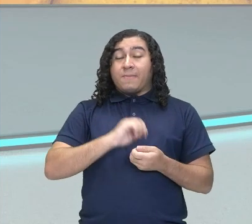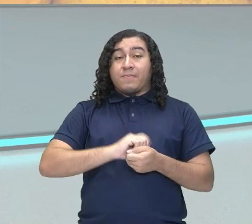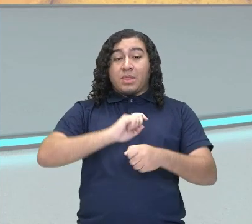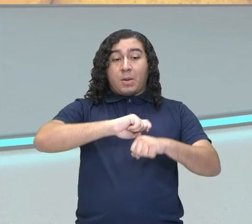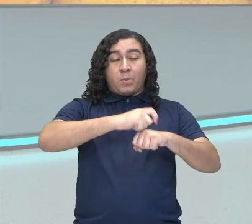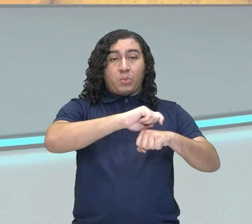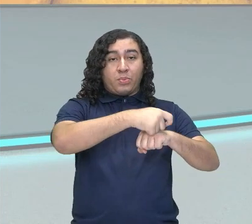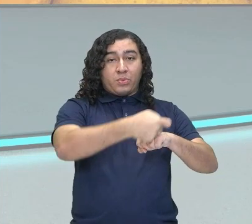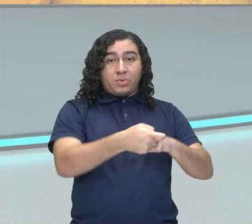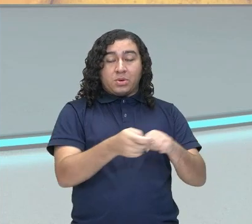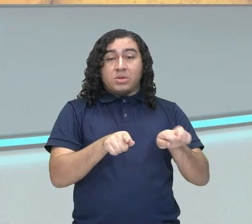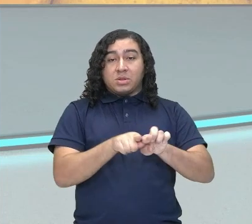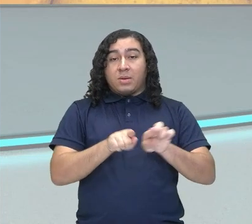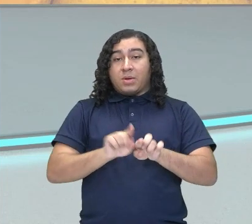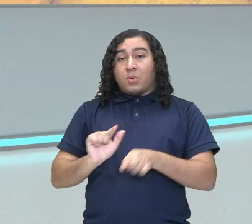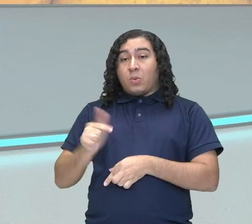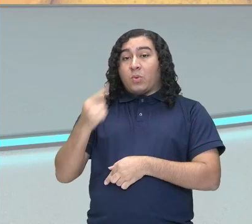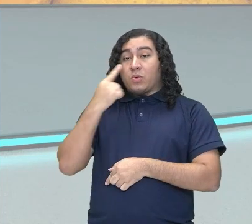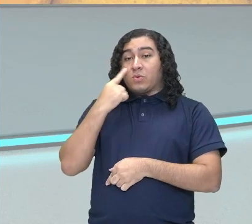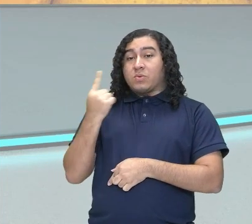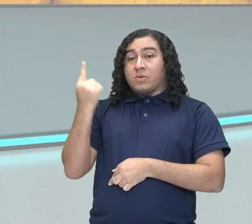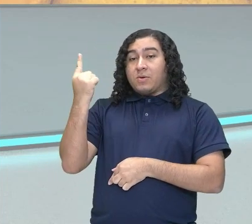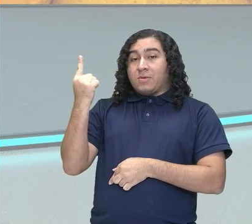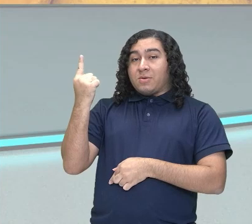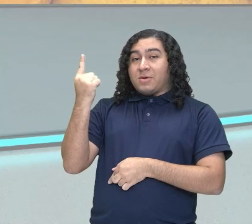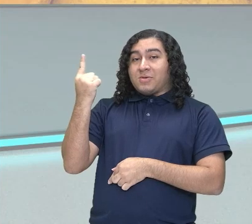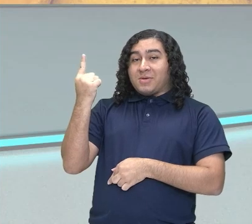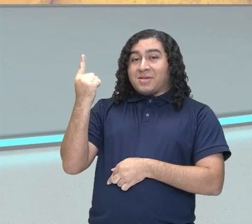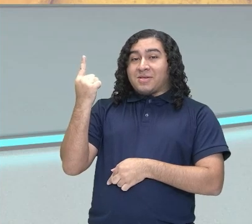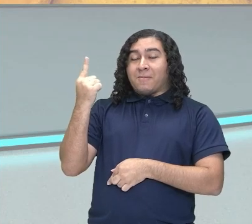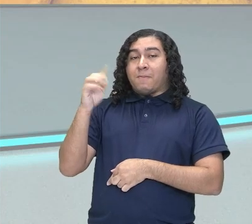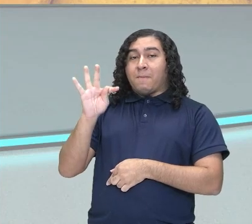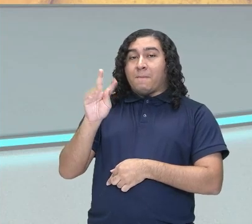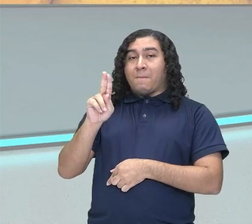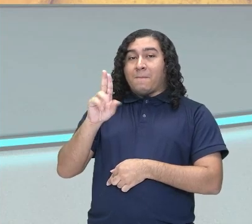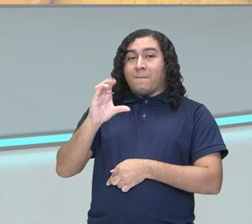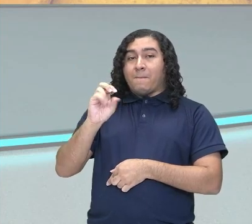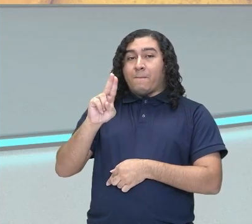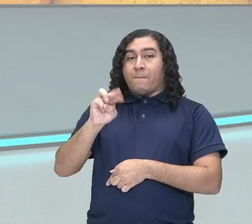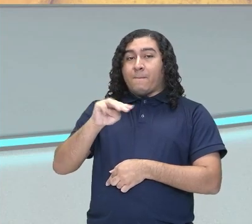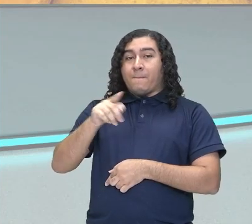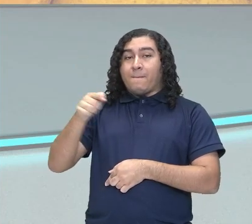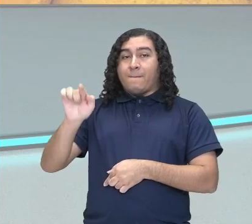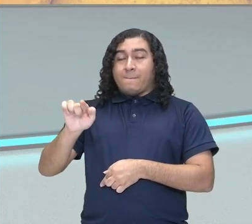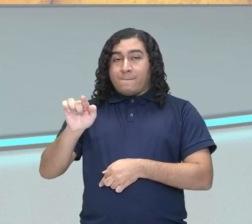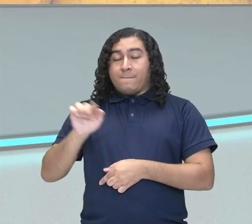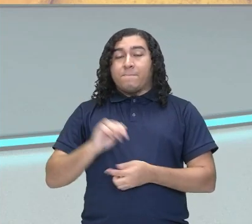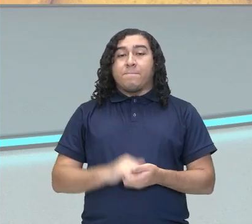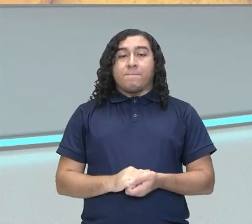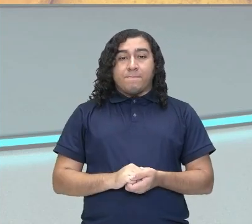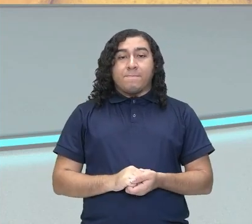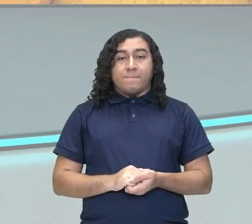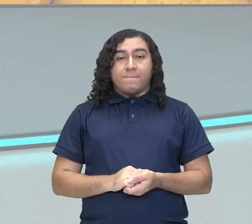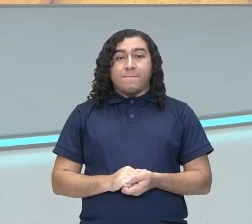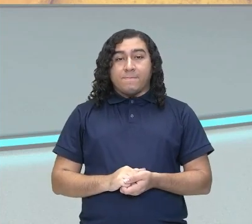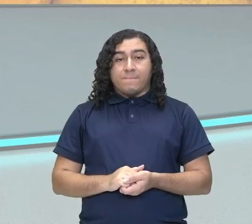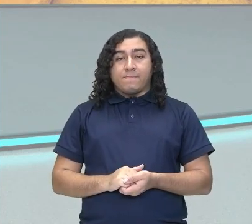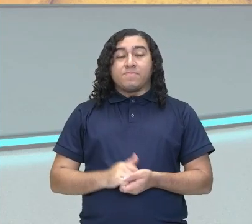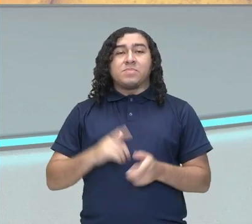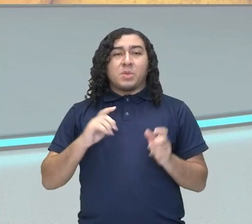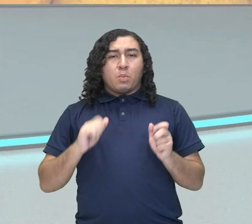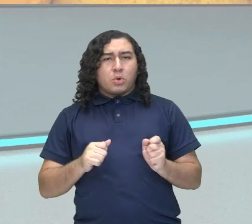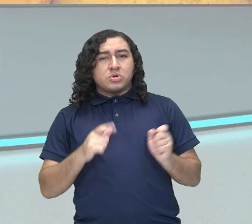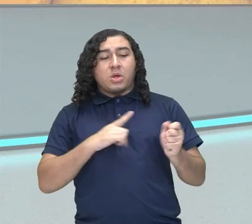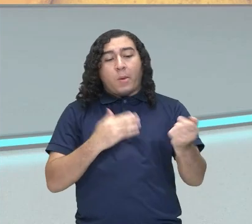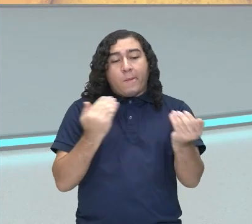e eu tenho aqui o Tucumã. E aí, se você fosse comparar, eu posso falar que um é mais gostoso